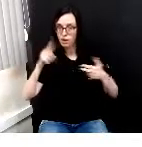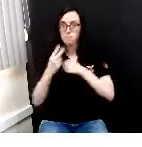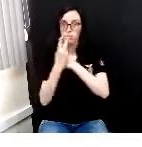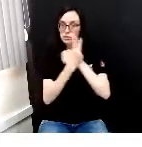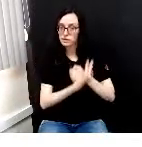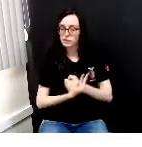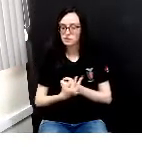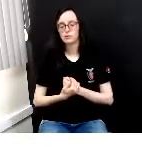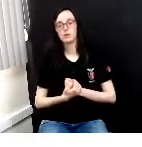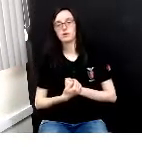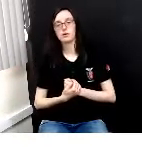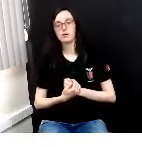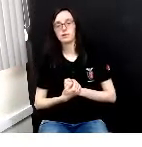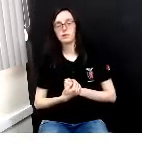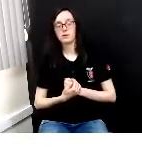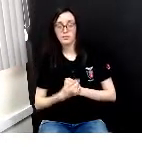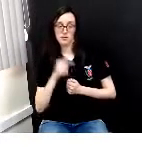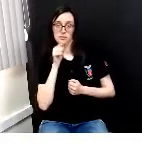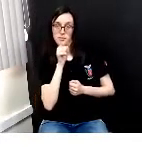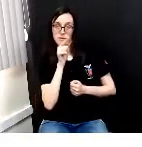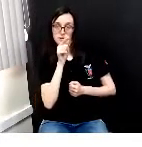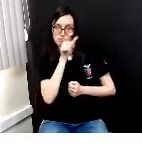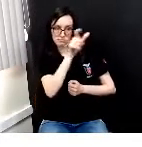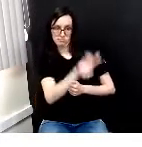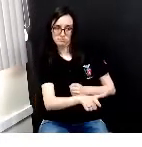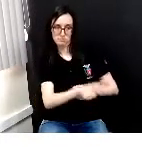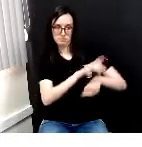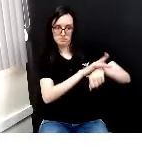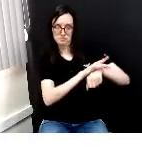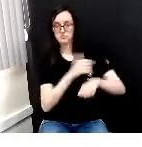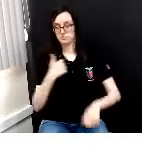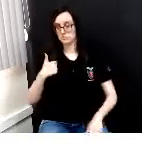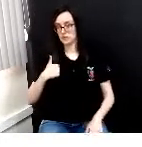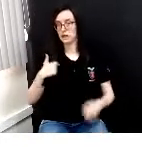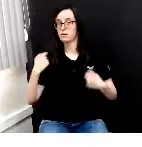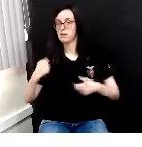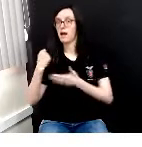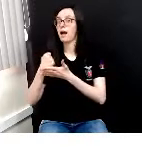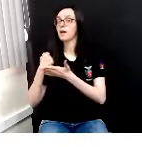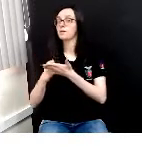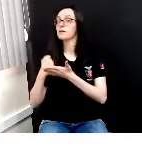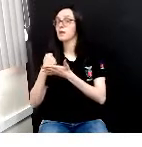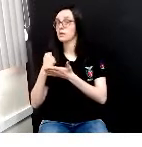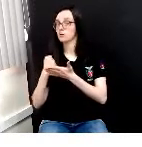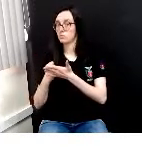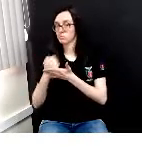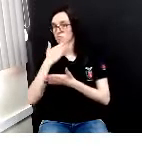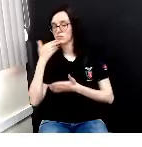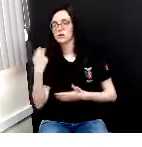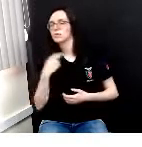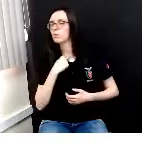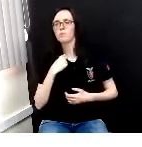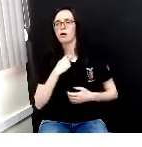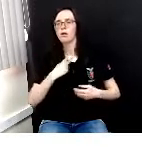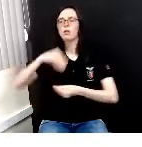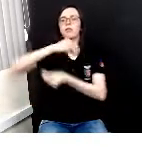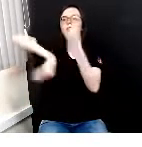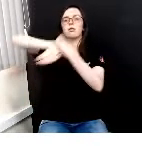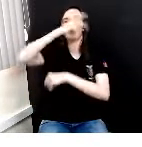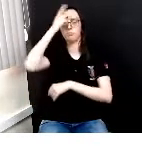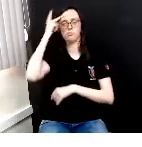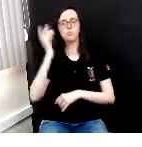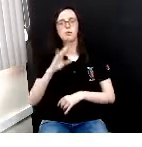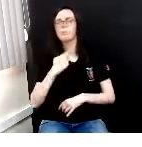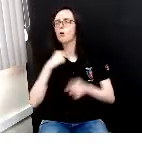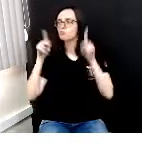proteção, essa pessoa também merece um atestado médico para que ela não circule com outras pessoas, não vá